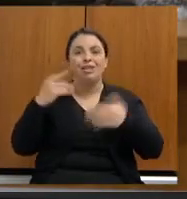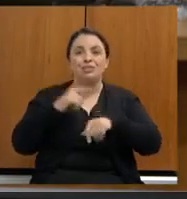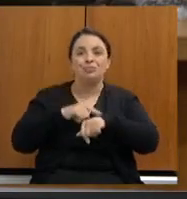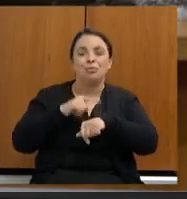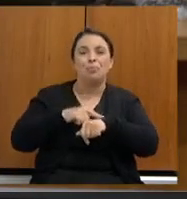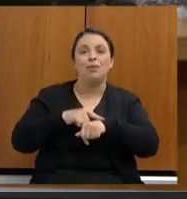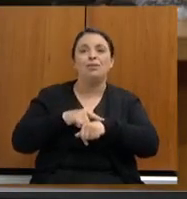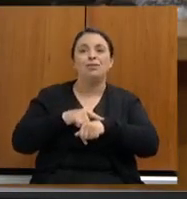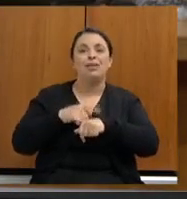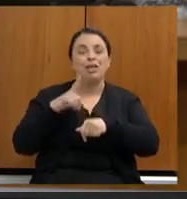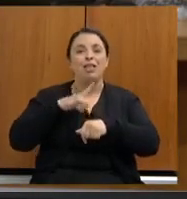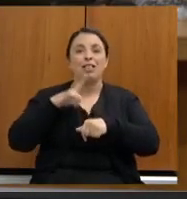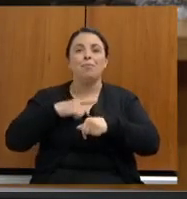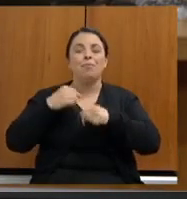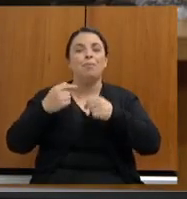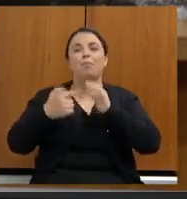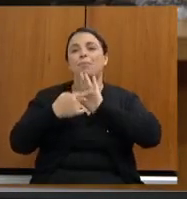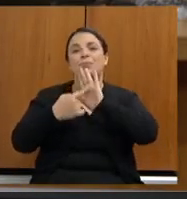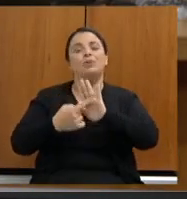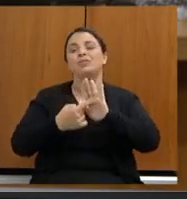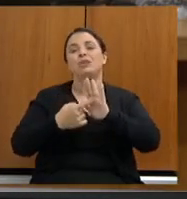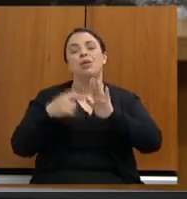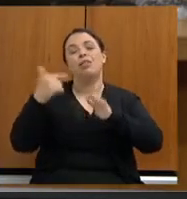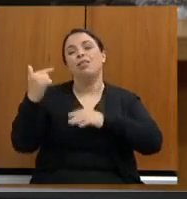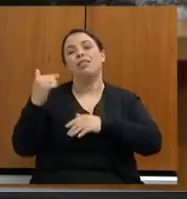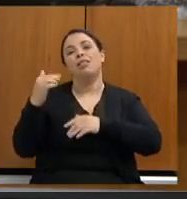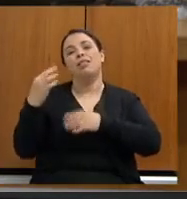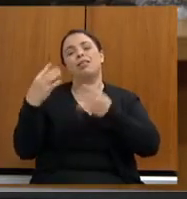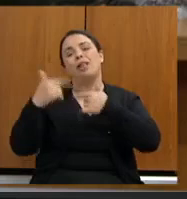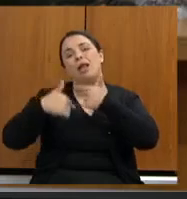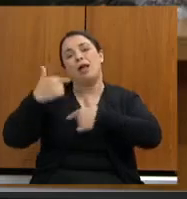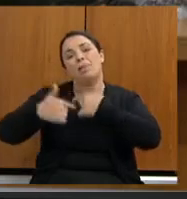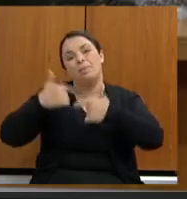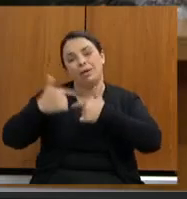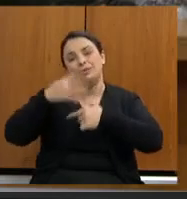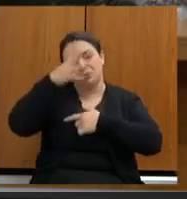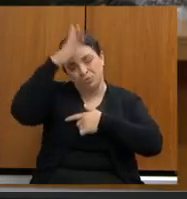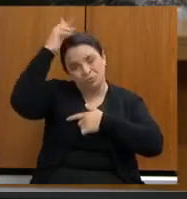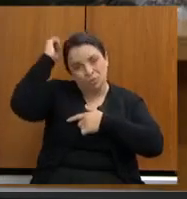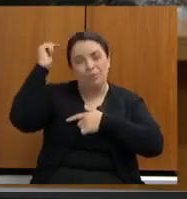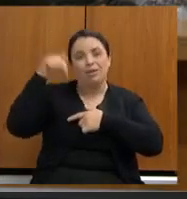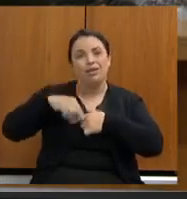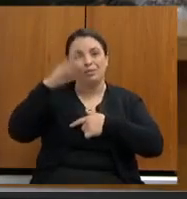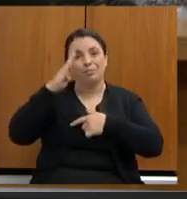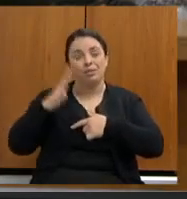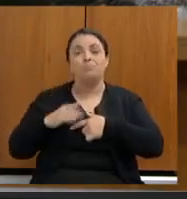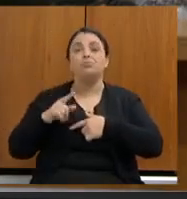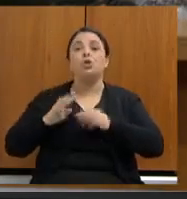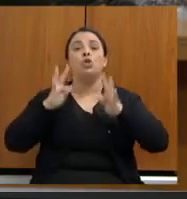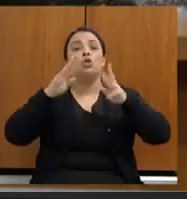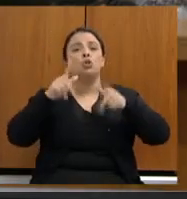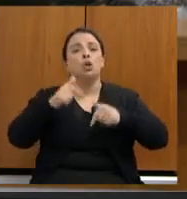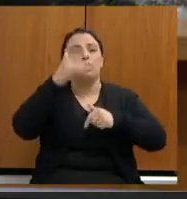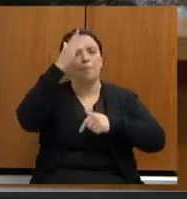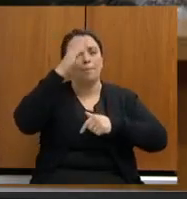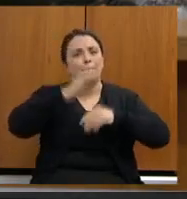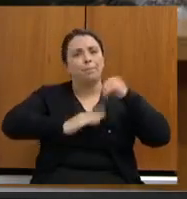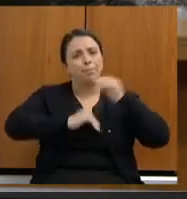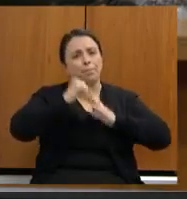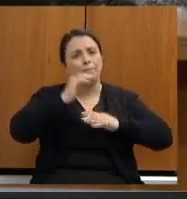estão fazendo em todo o estado quero Olá a todos os Bombeiros Militares de Minas Gerais